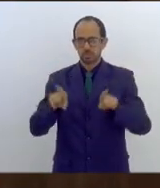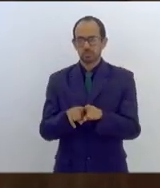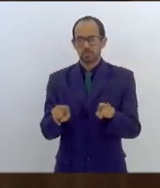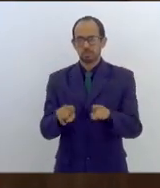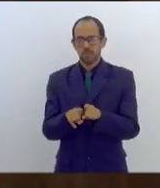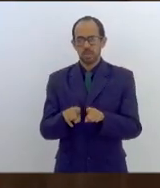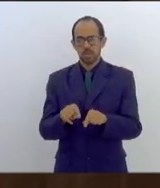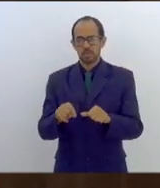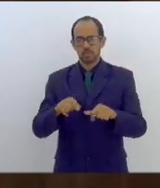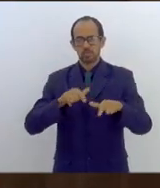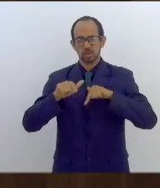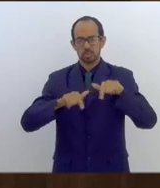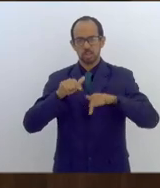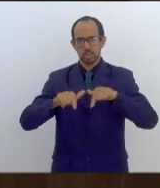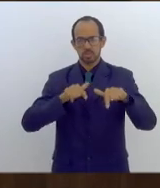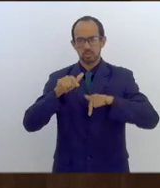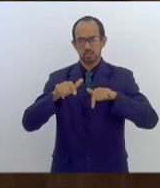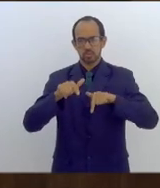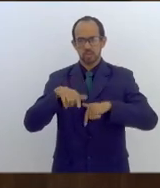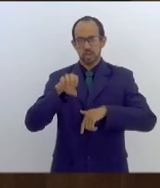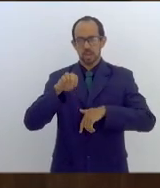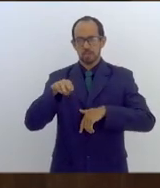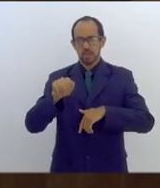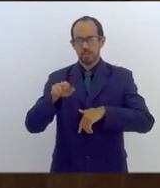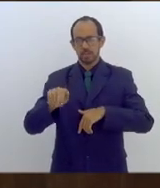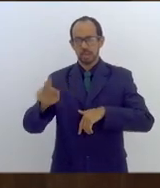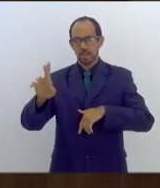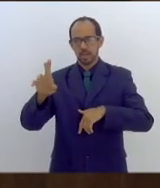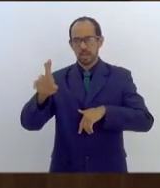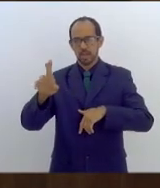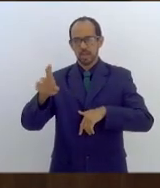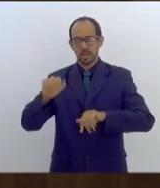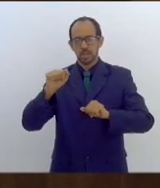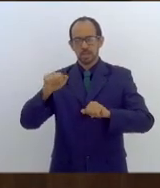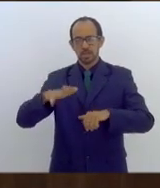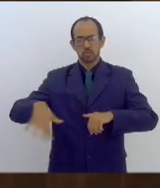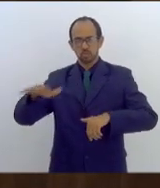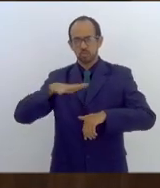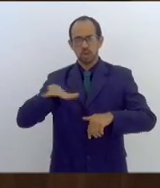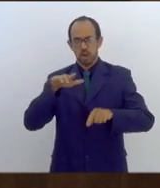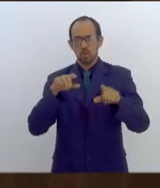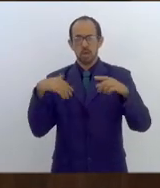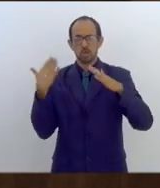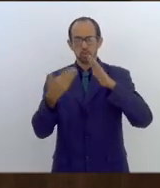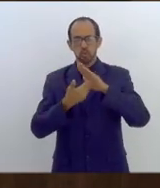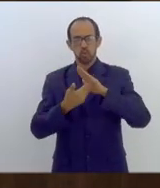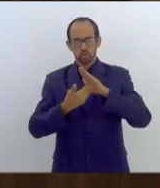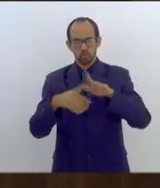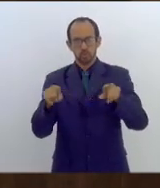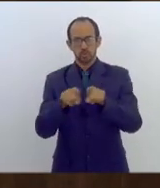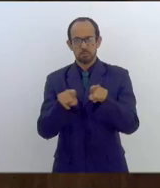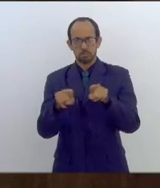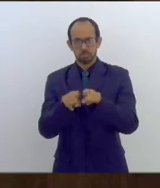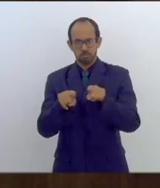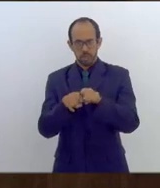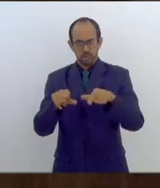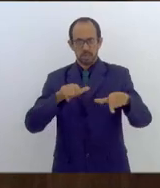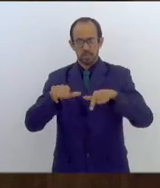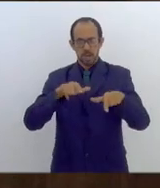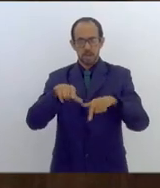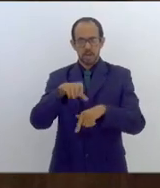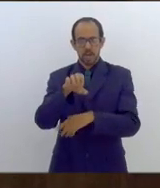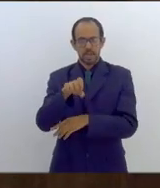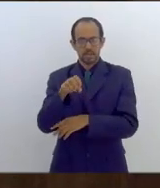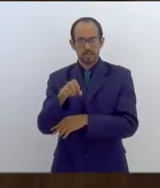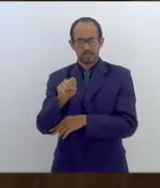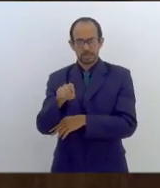os trabalhadores e trabalhadoras da Emater e, de modo geral, todos aqueles e aquelas envolvidos na extensão rural.